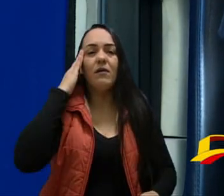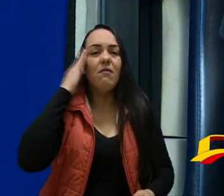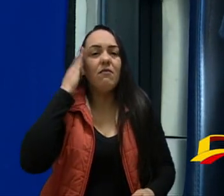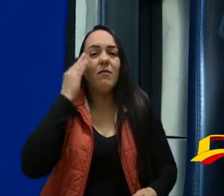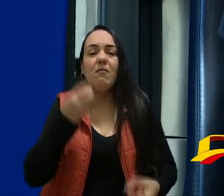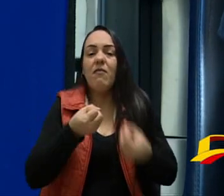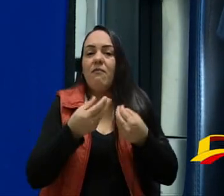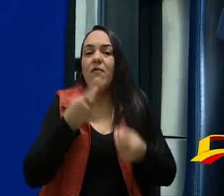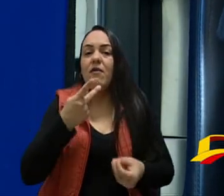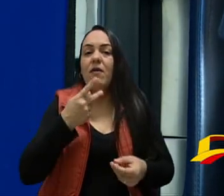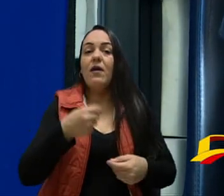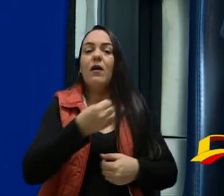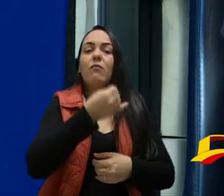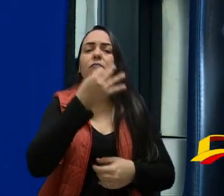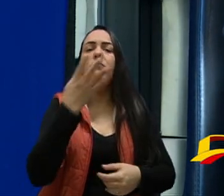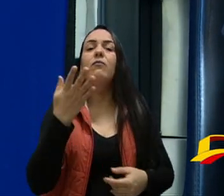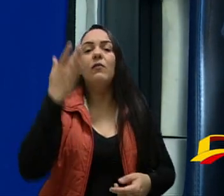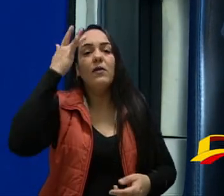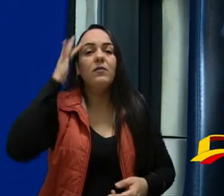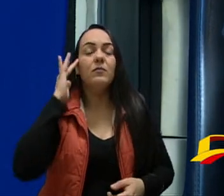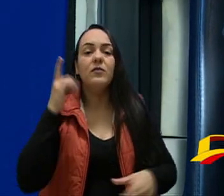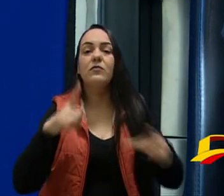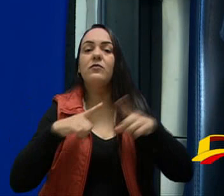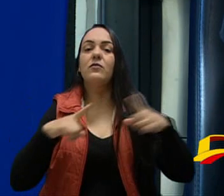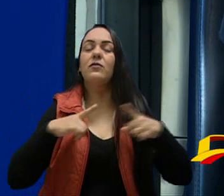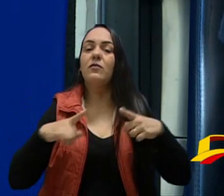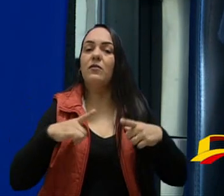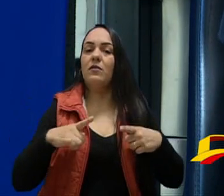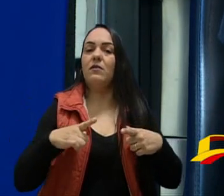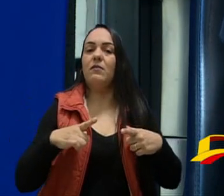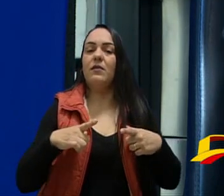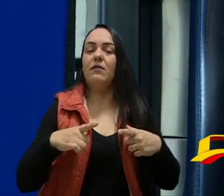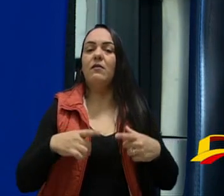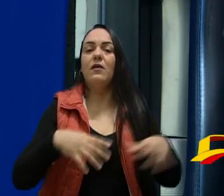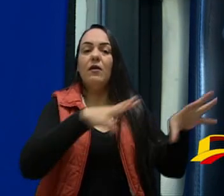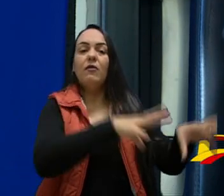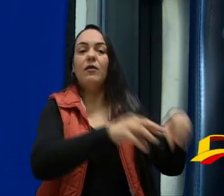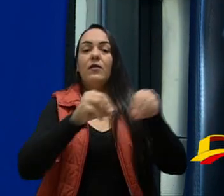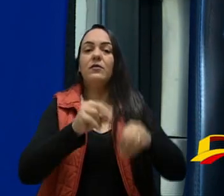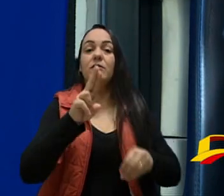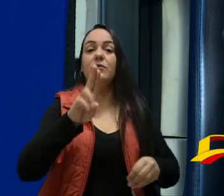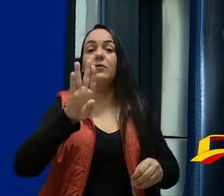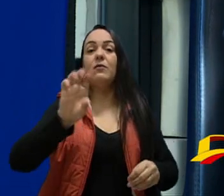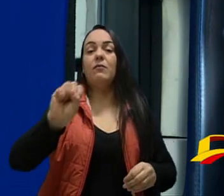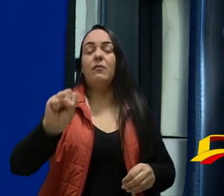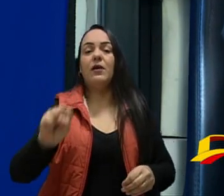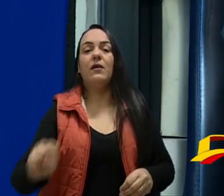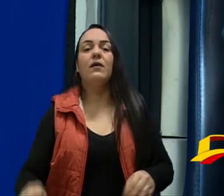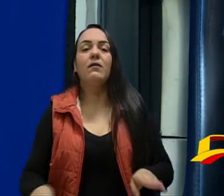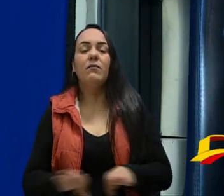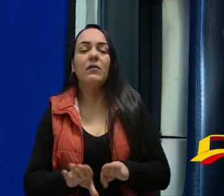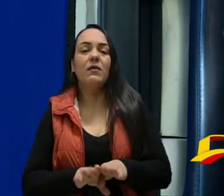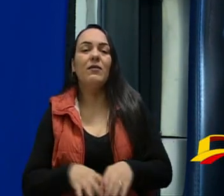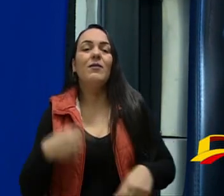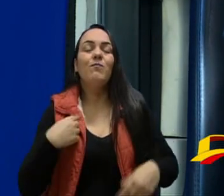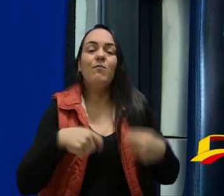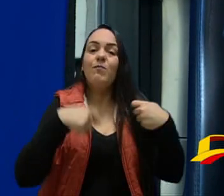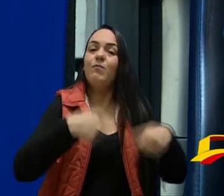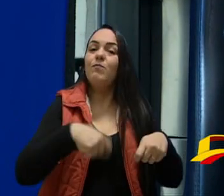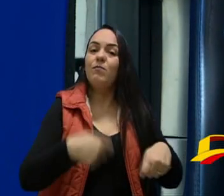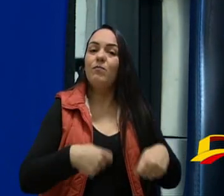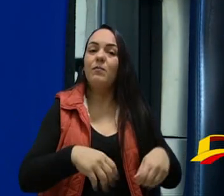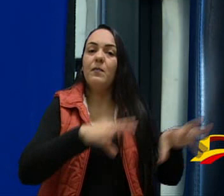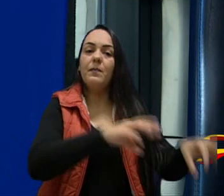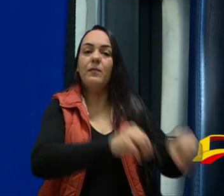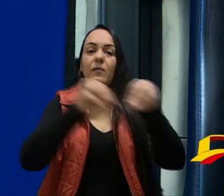de funcionários que estão pra gente saber o número de funcionários que foram retirados das unidades né dos setores que estavam